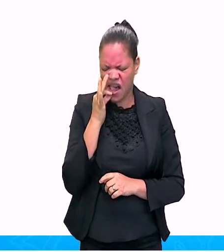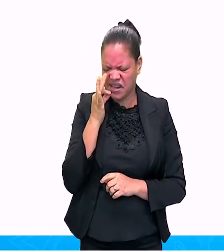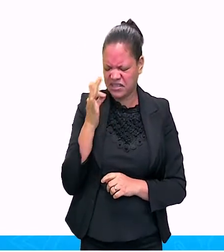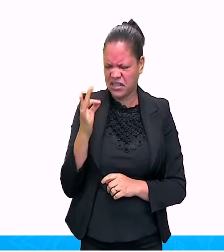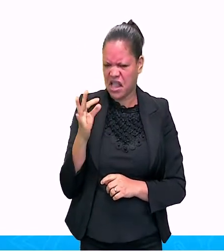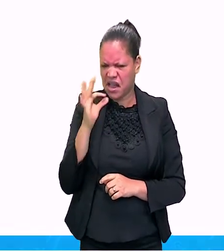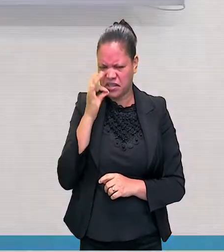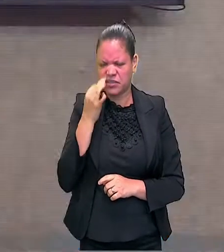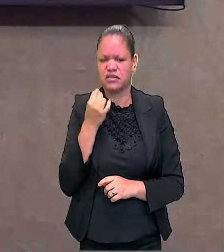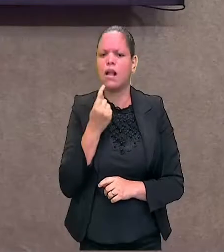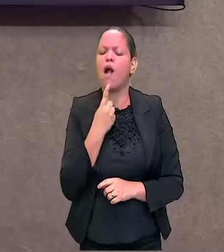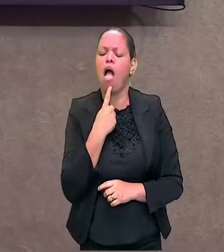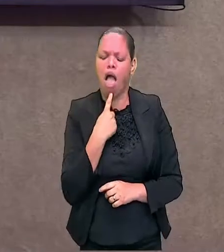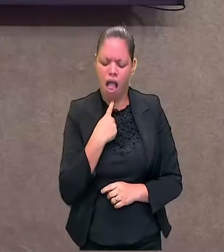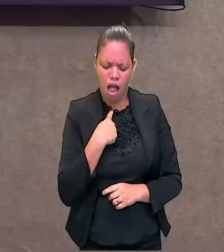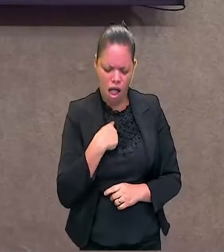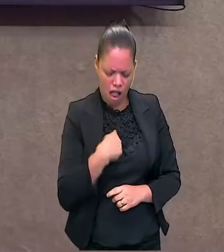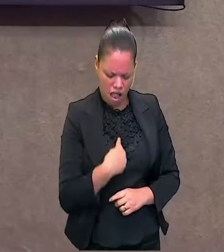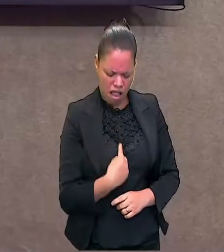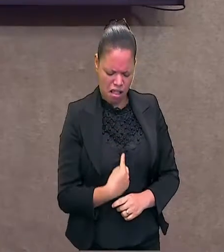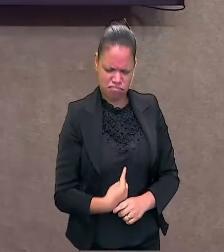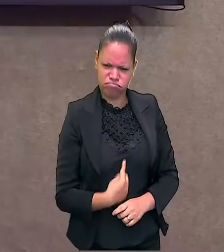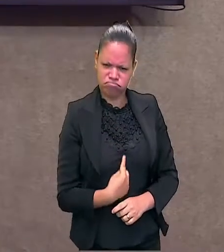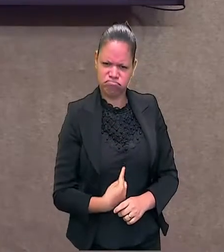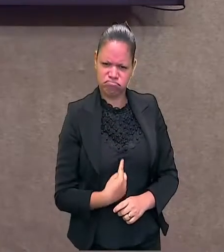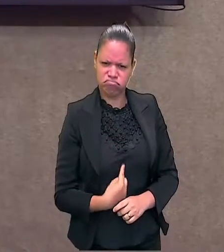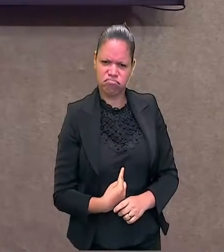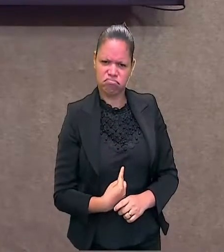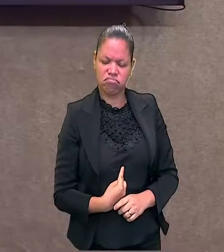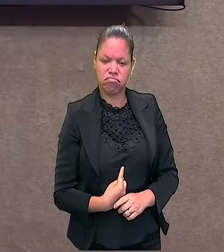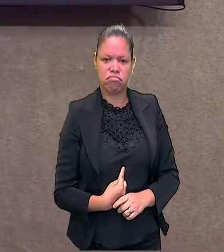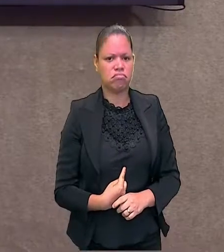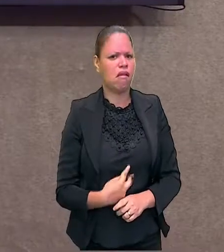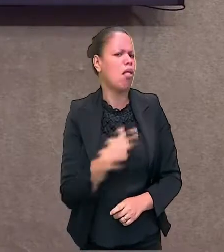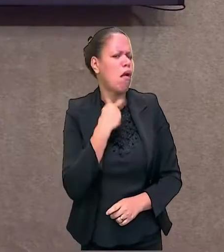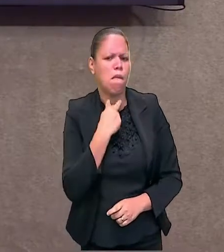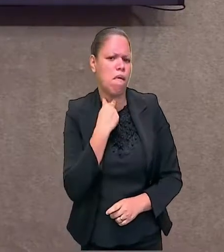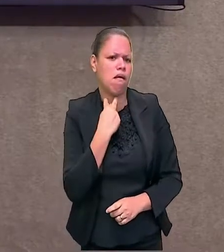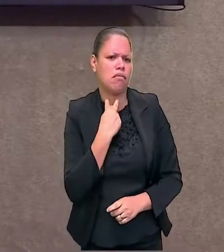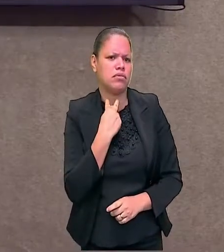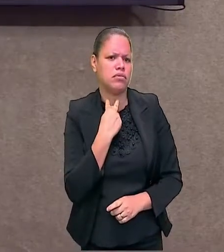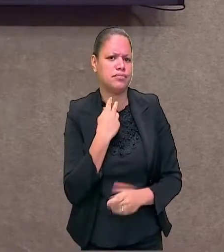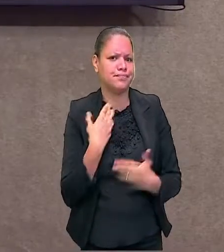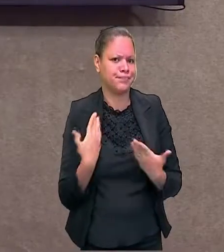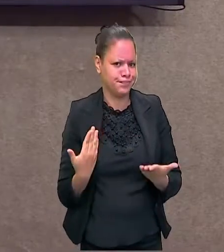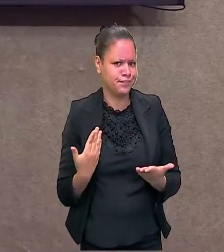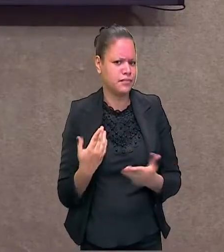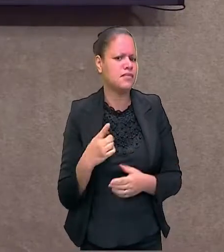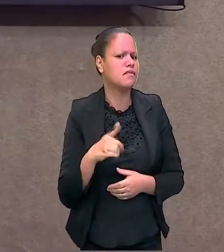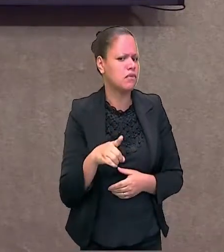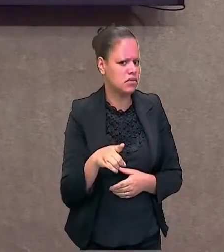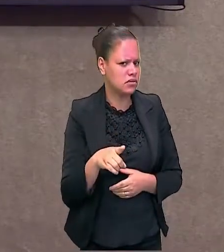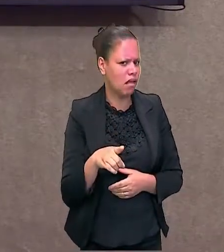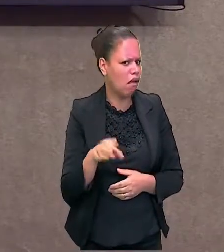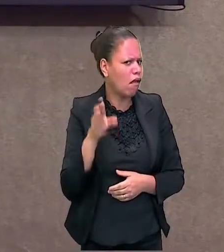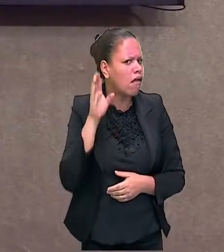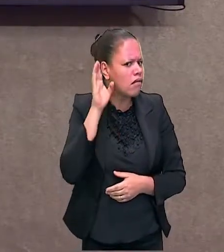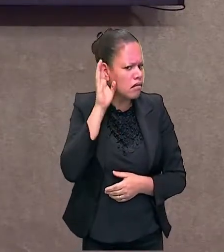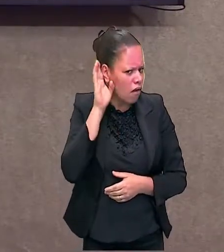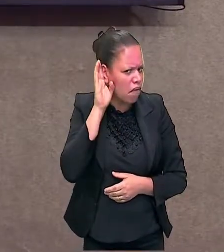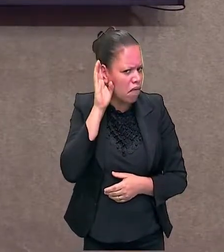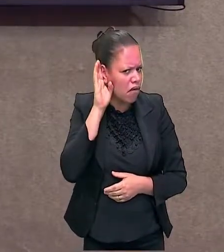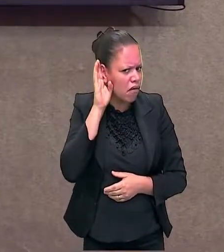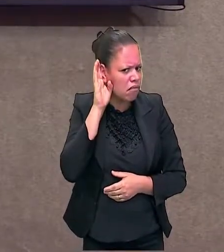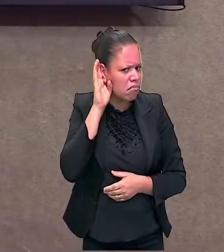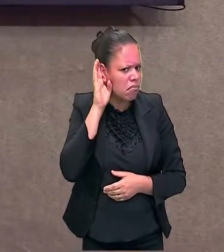estômago. Você já ouviu falar dessa definição aí de mito? Quando eu era criança, eu acreditava. E tem